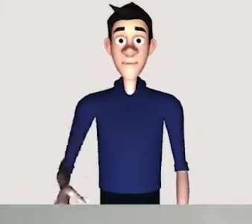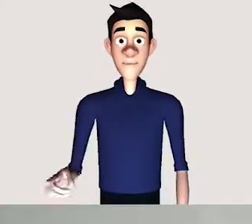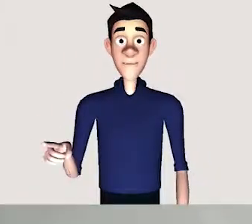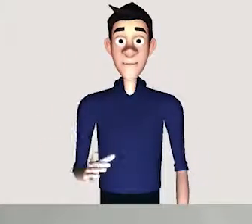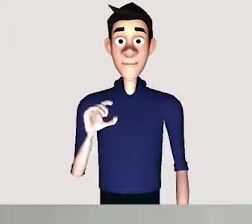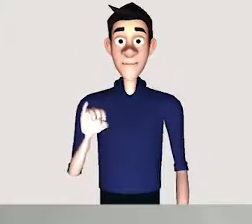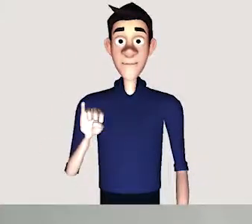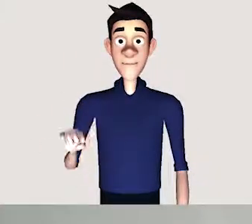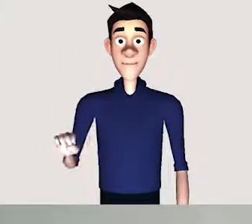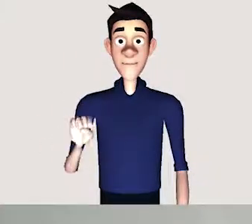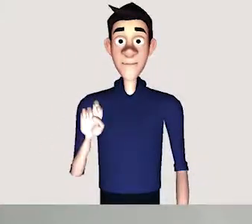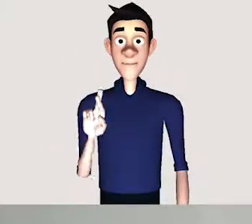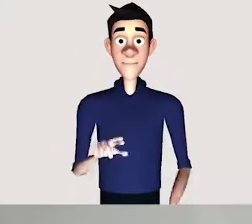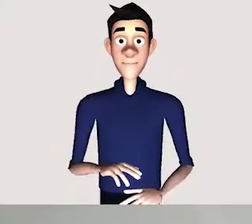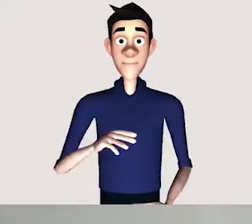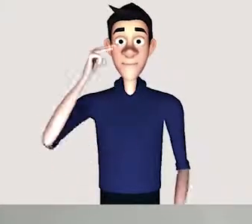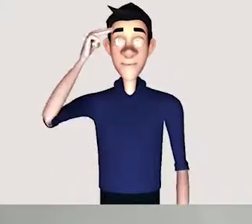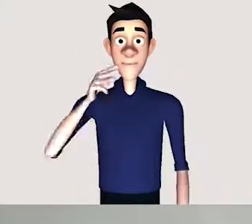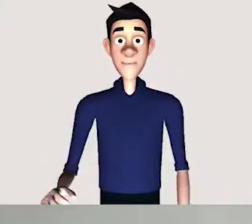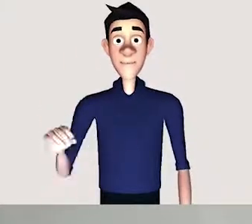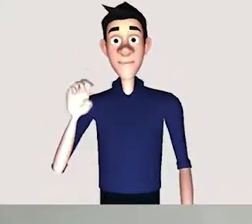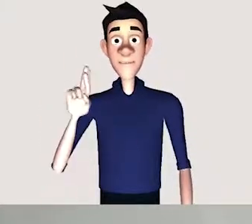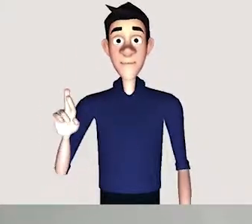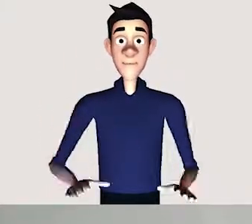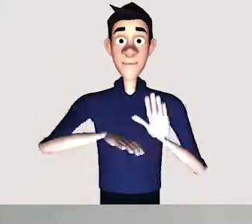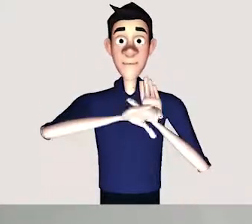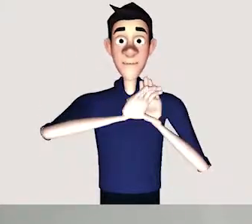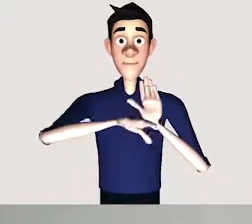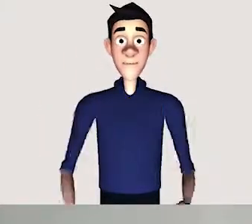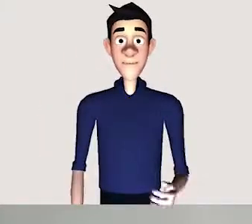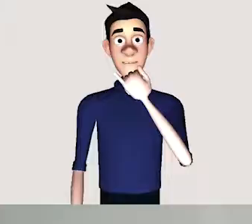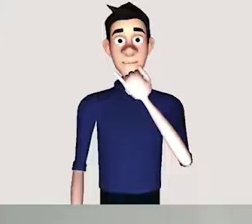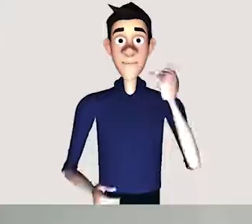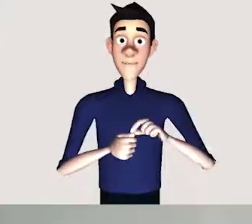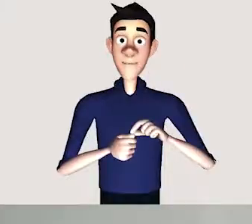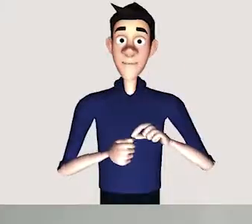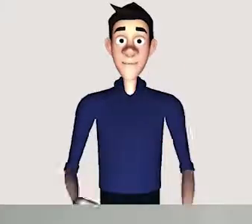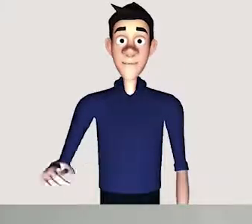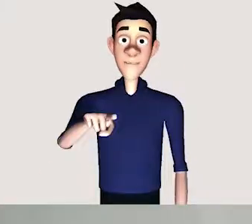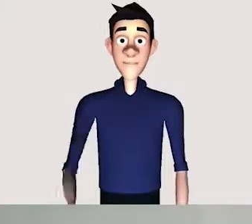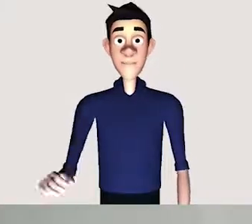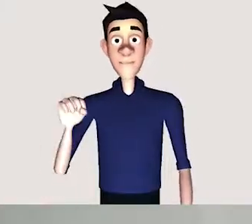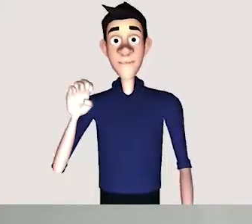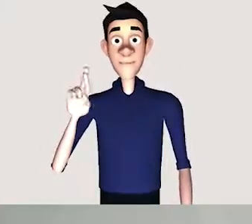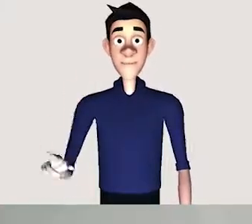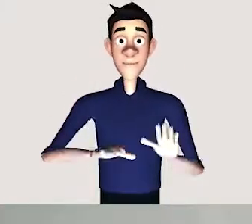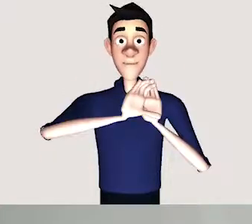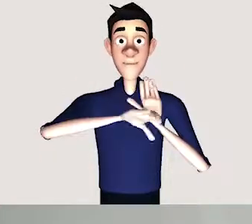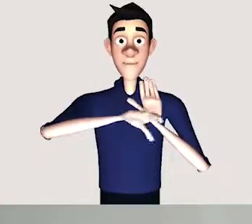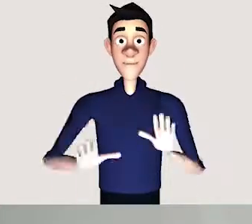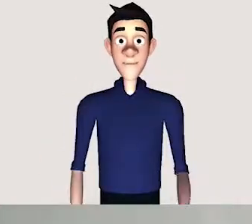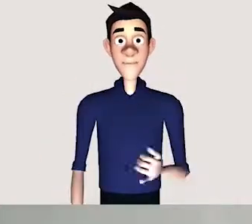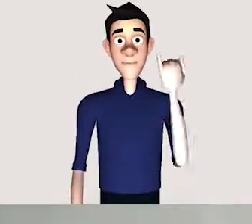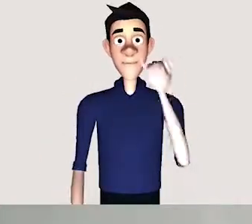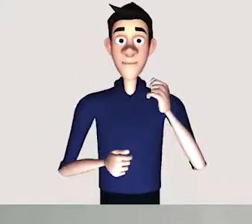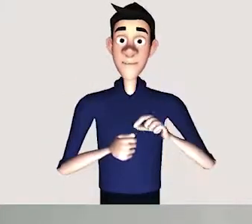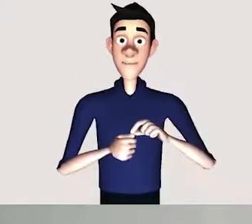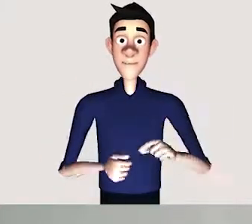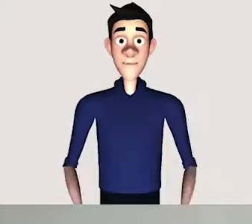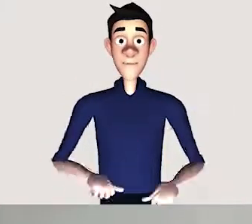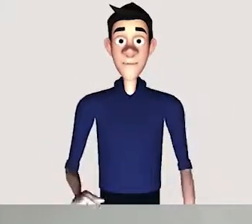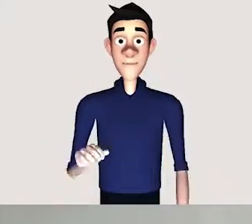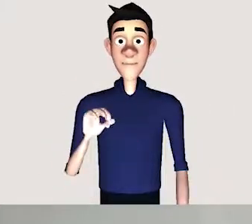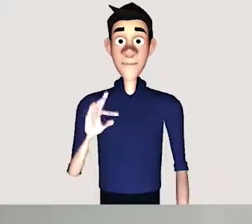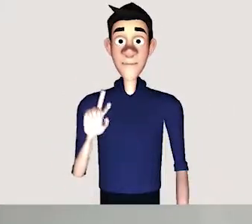conceito crucial porque está atravessado e atravessa diversos outros conceitos. Ou seja, eu